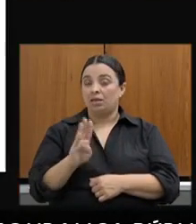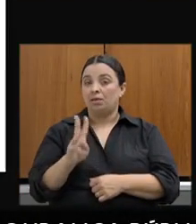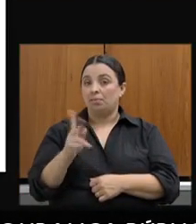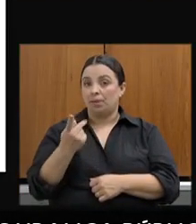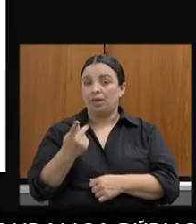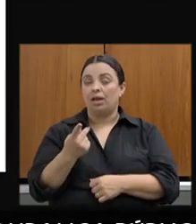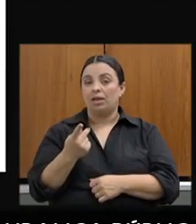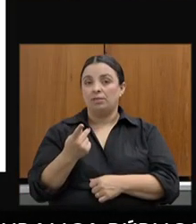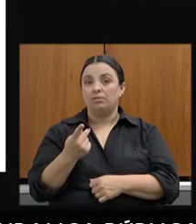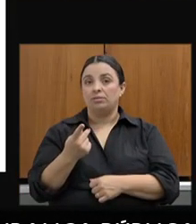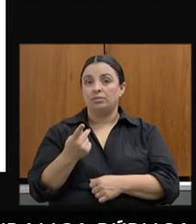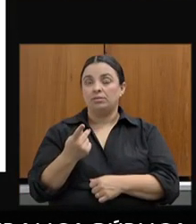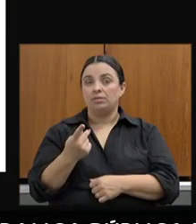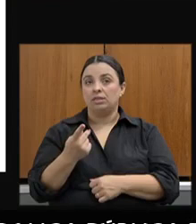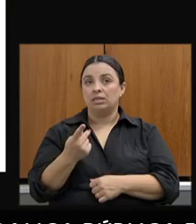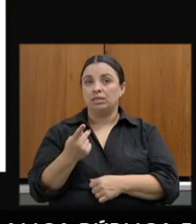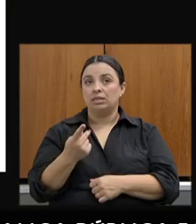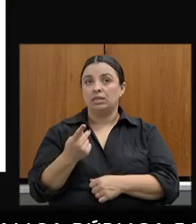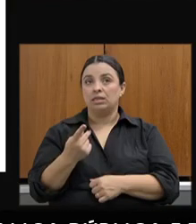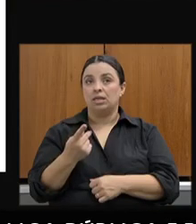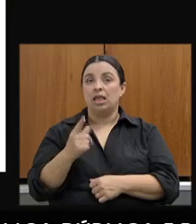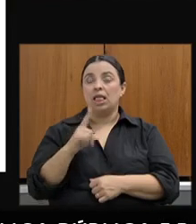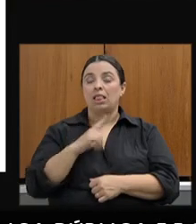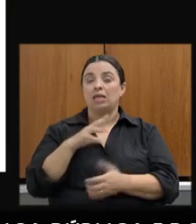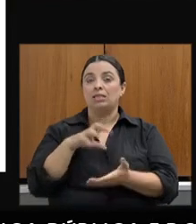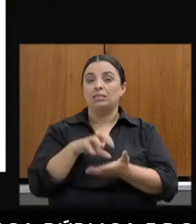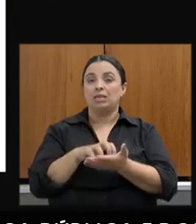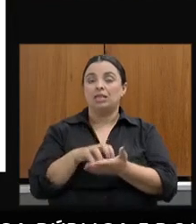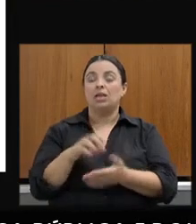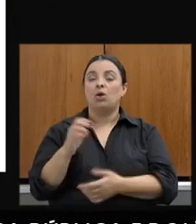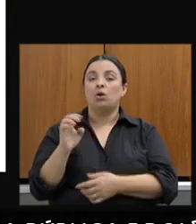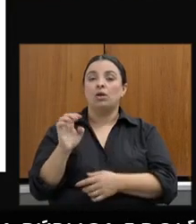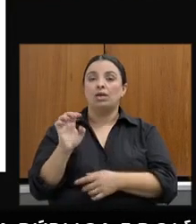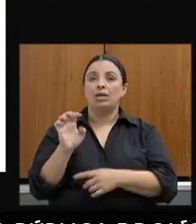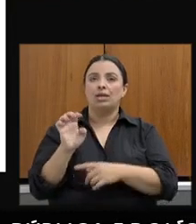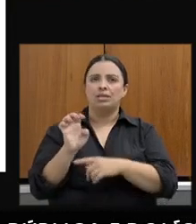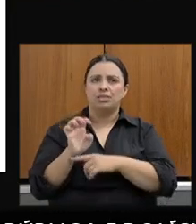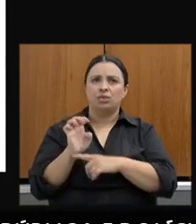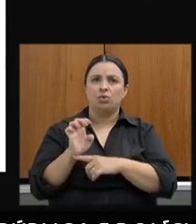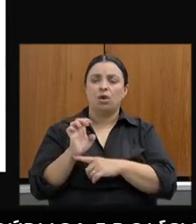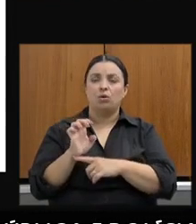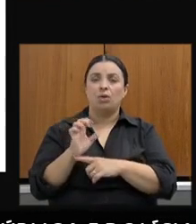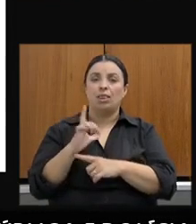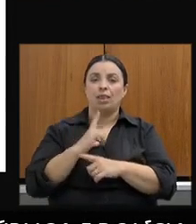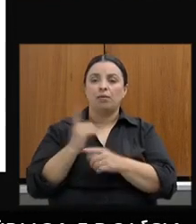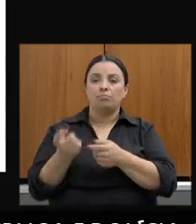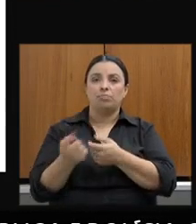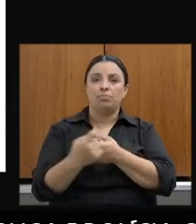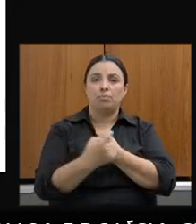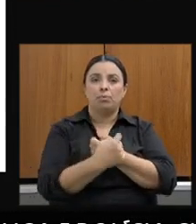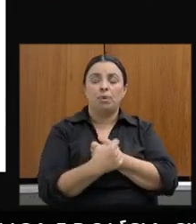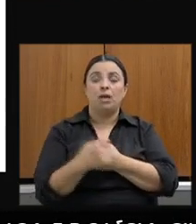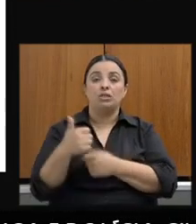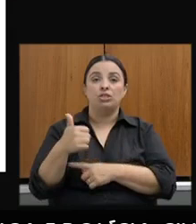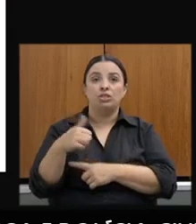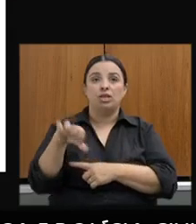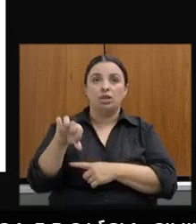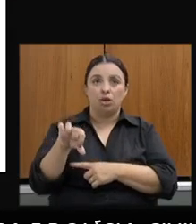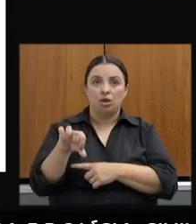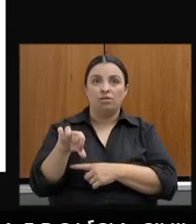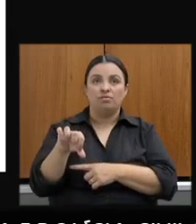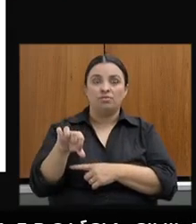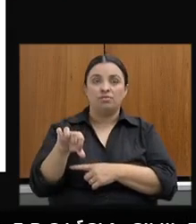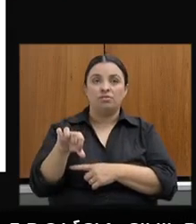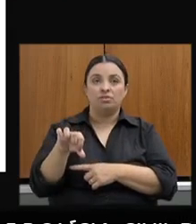aqui em BH na central Estadual são atendidas 19 unidades sendo que